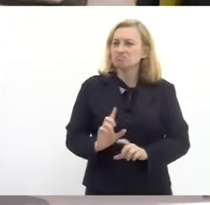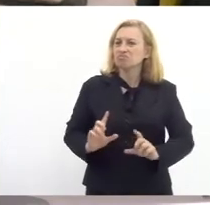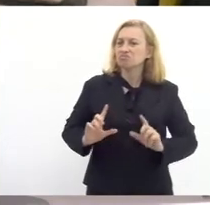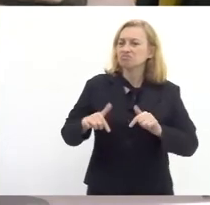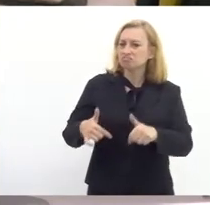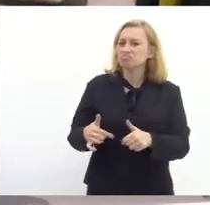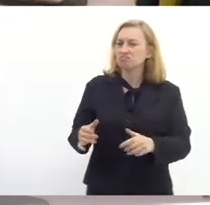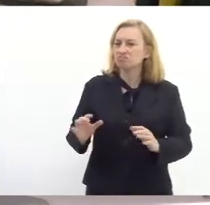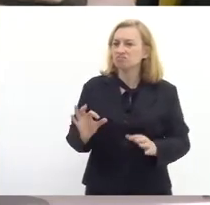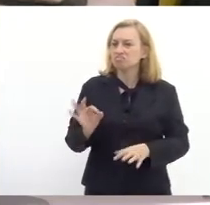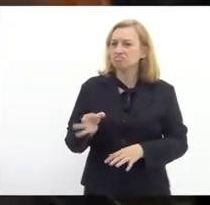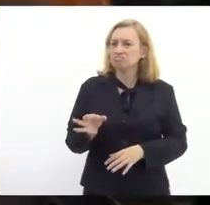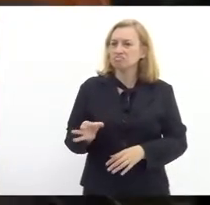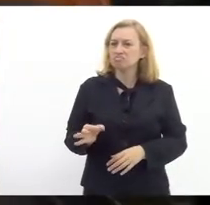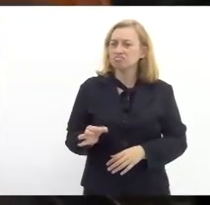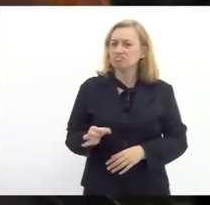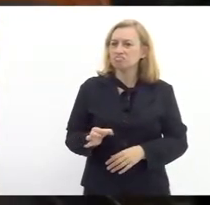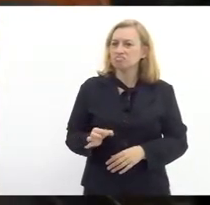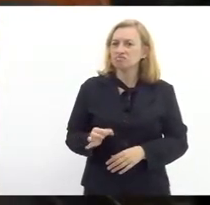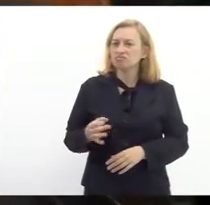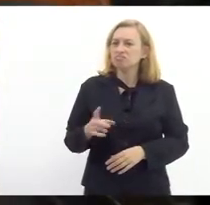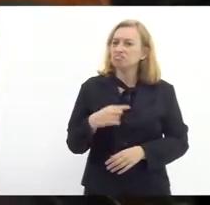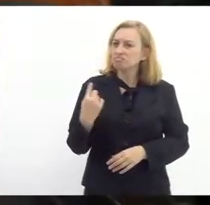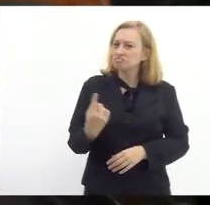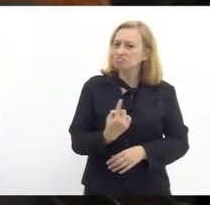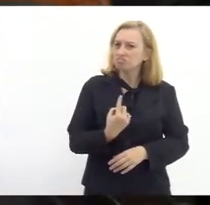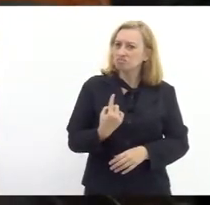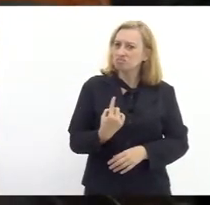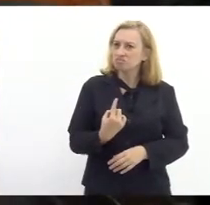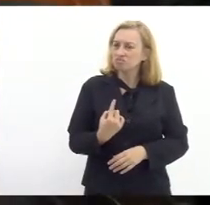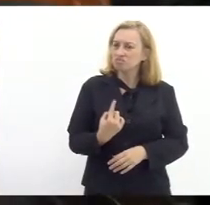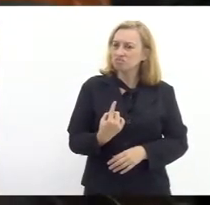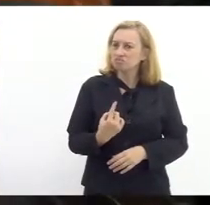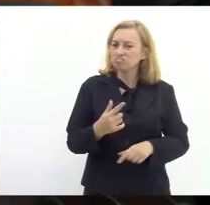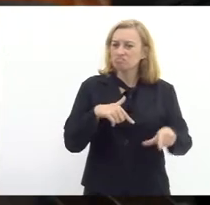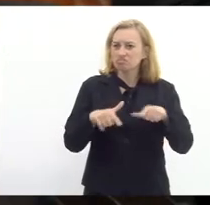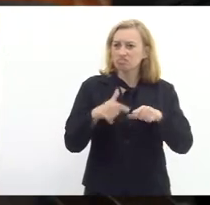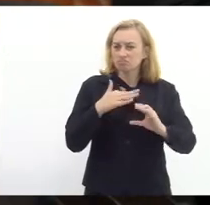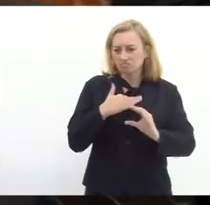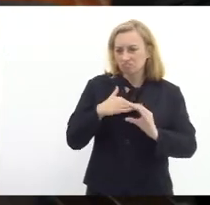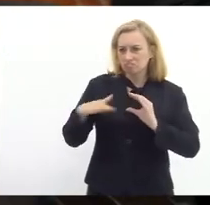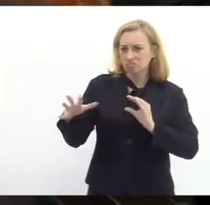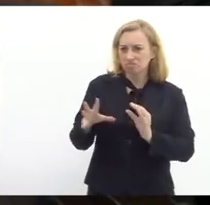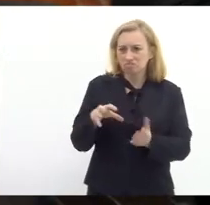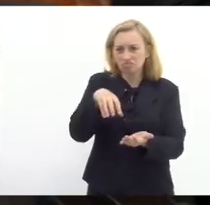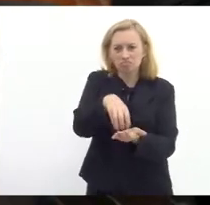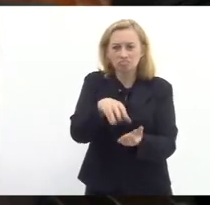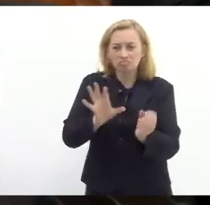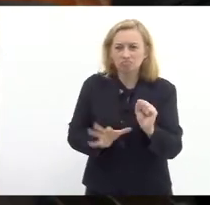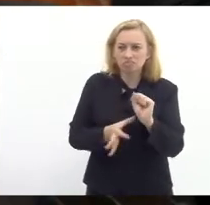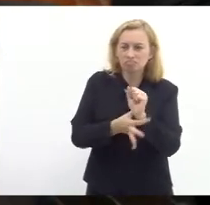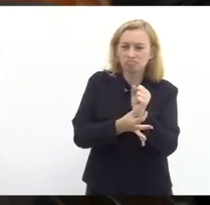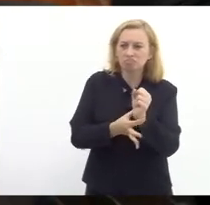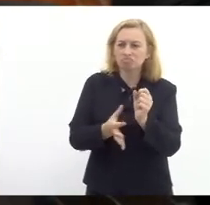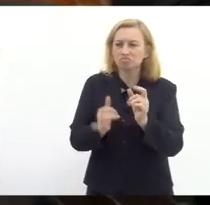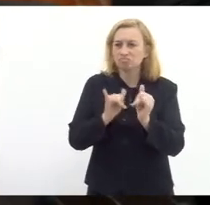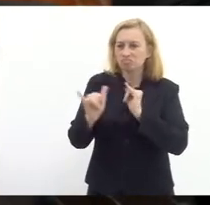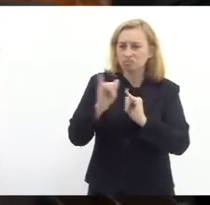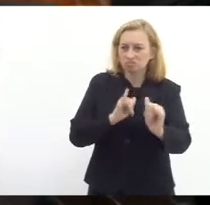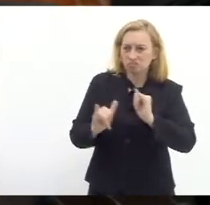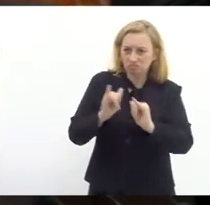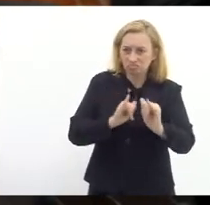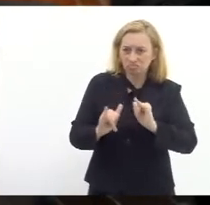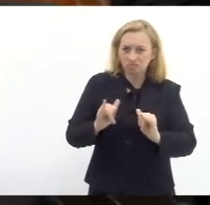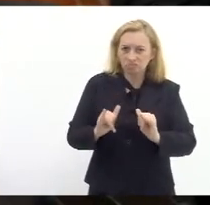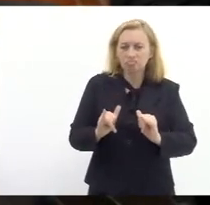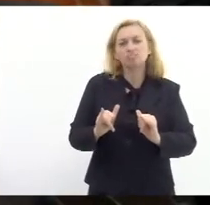objetiva sobre isso? Na verdade, eu acho que o nosso dever é oficiar os órgãos de segurança e colaborar com informações. É o que a agência fez. A gente